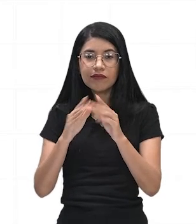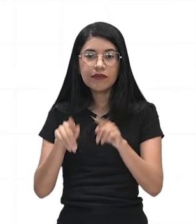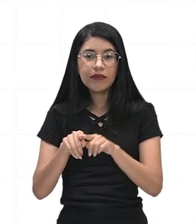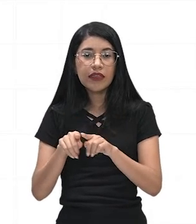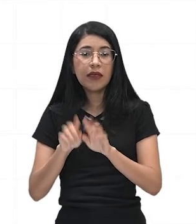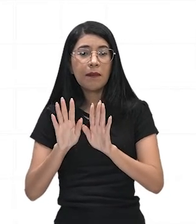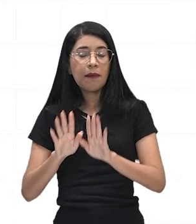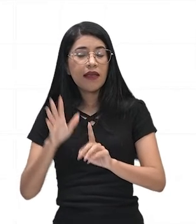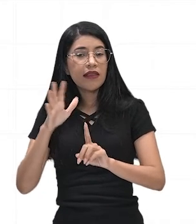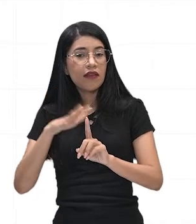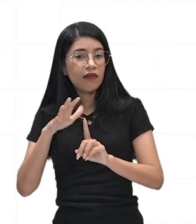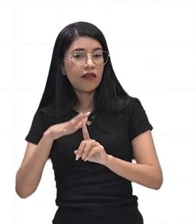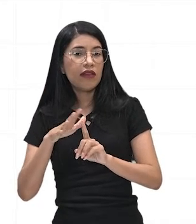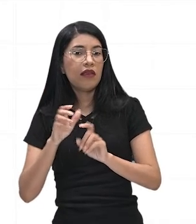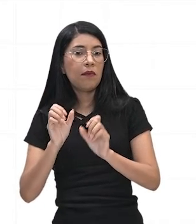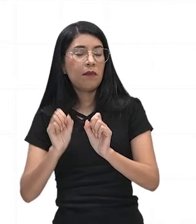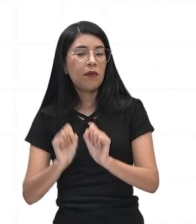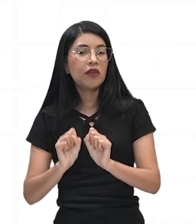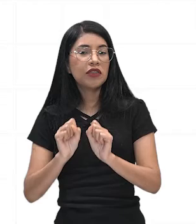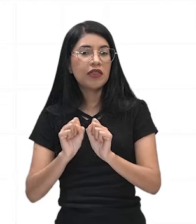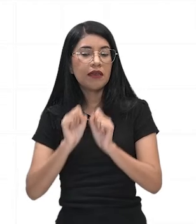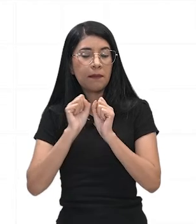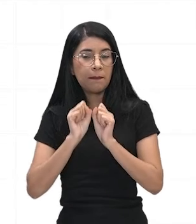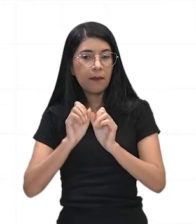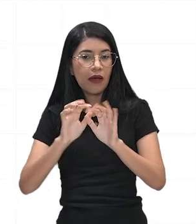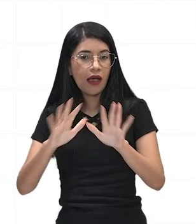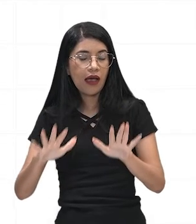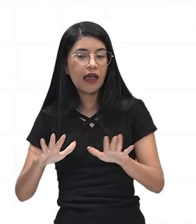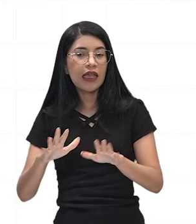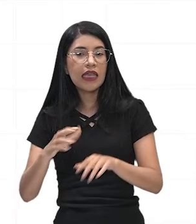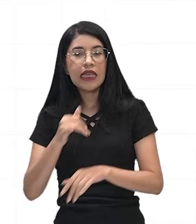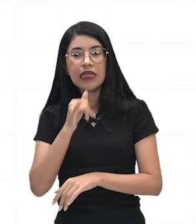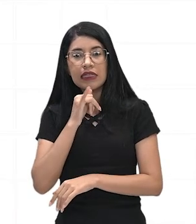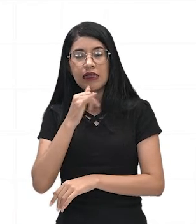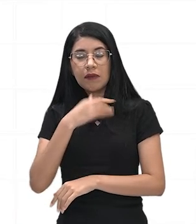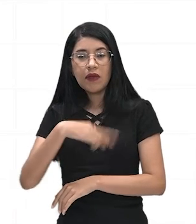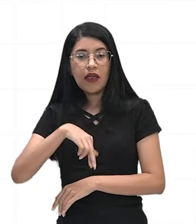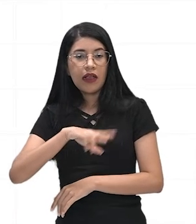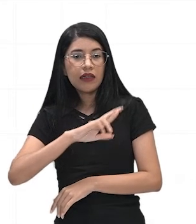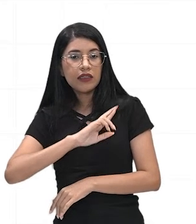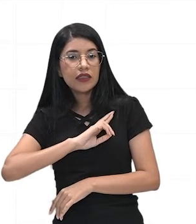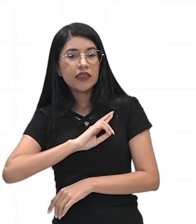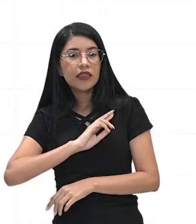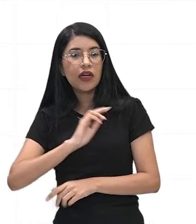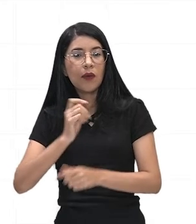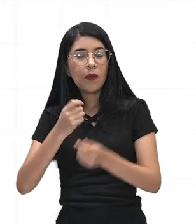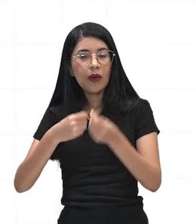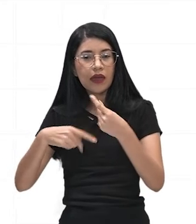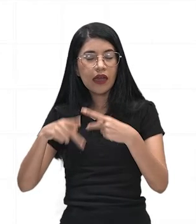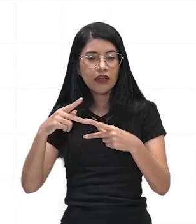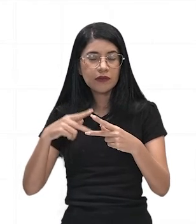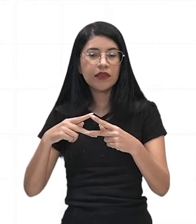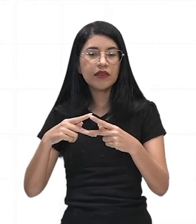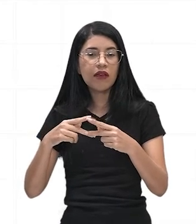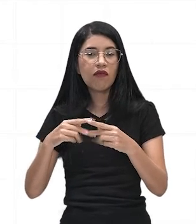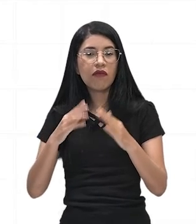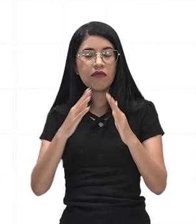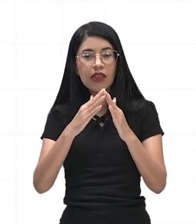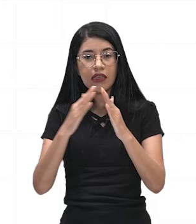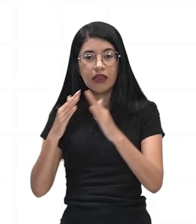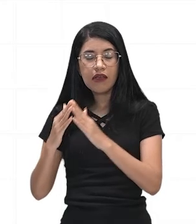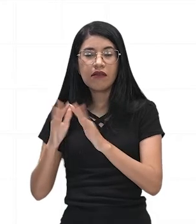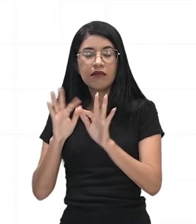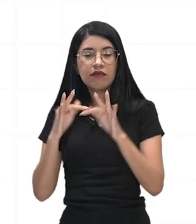sua influência também pudesse se estender a áreas como a religião e a administração das propriedades